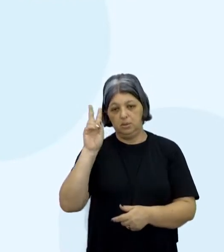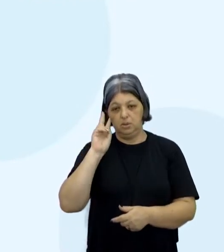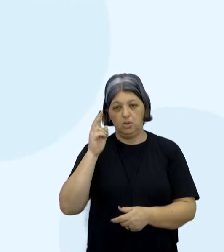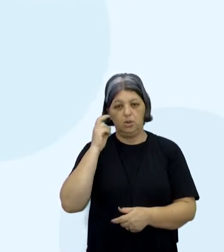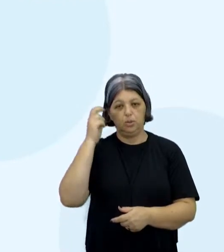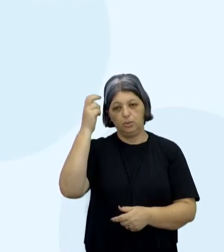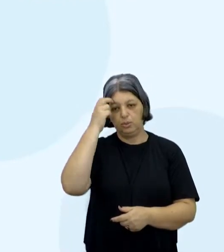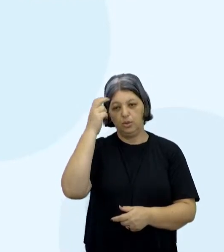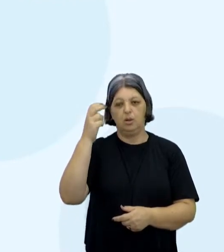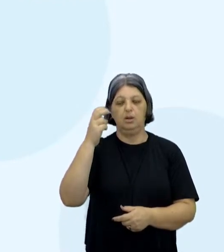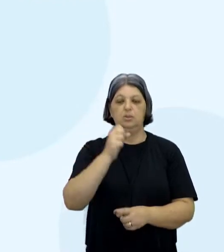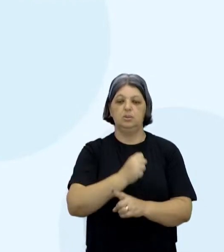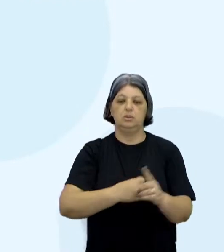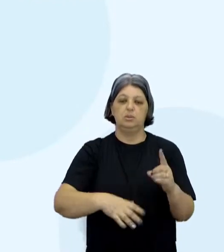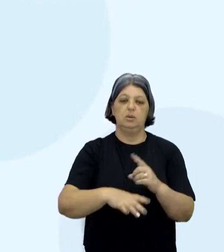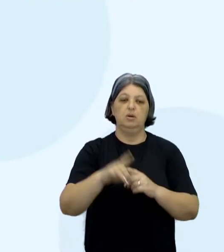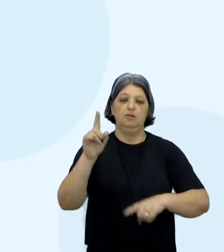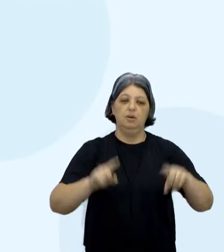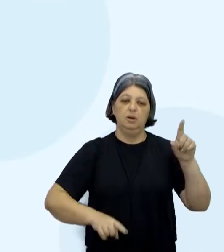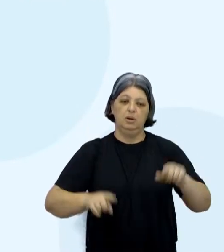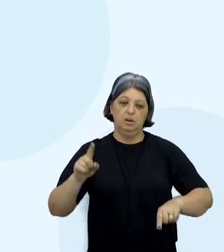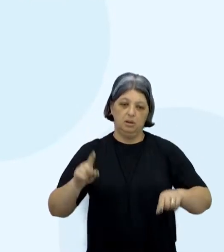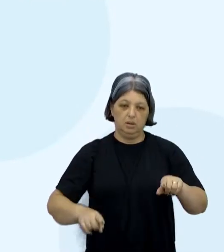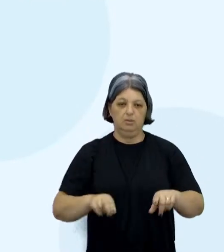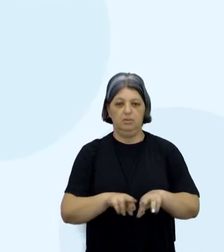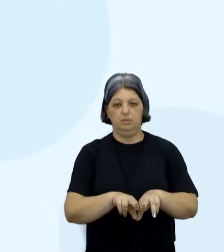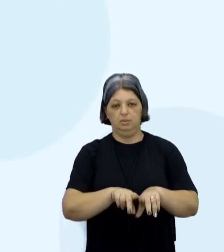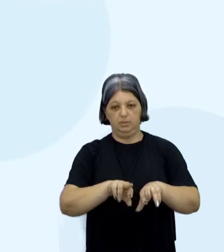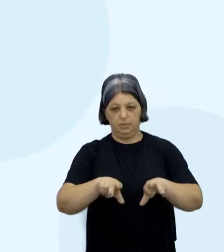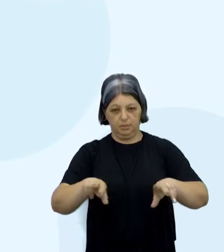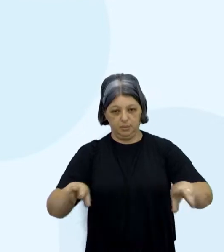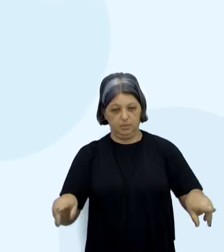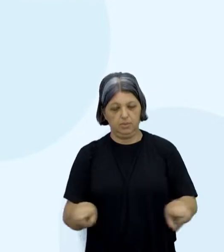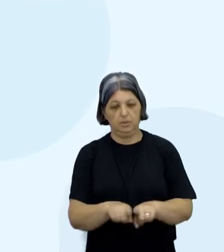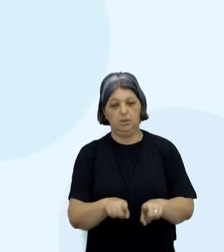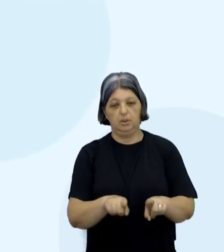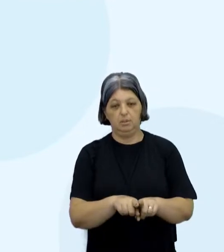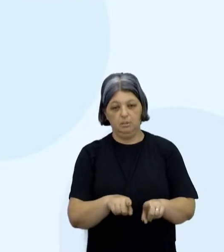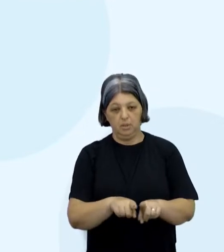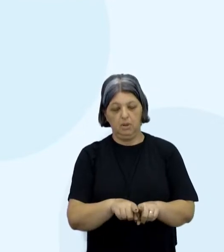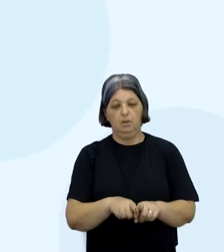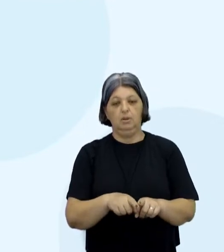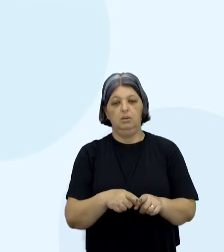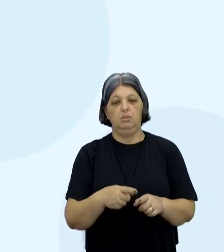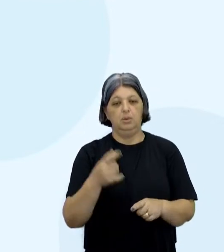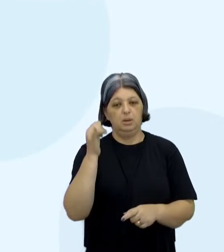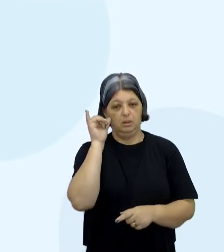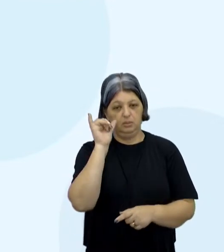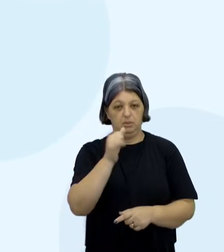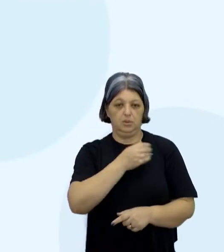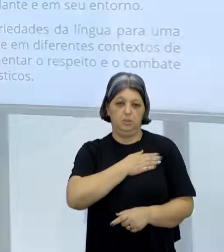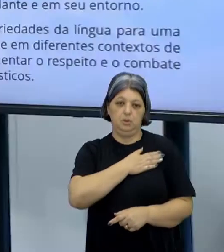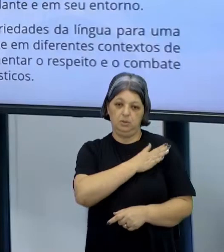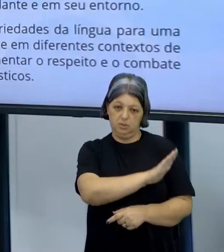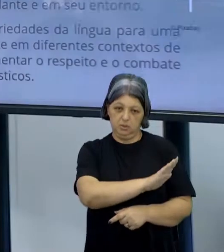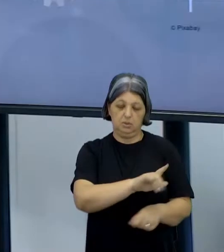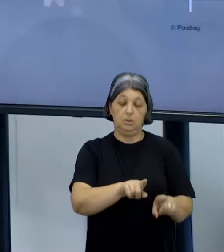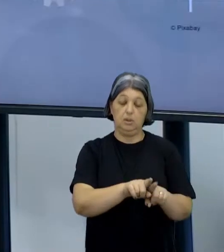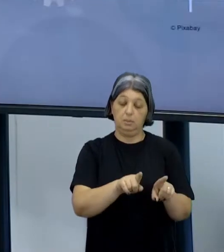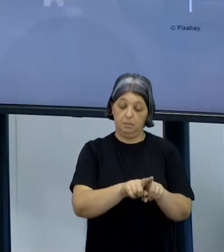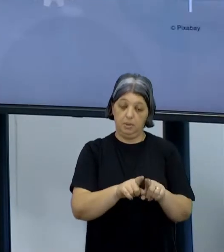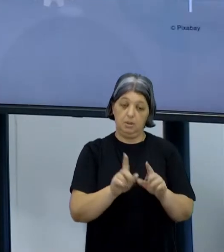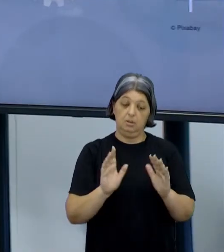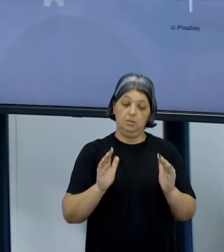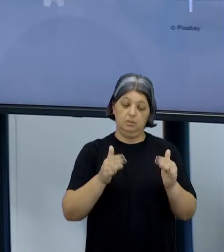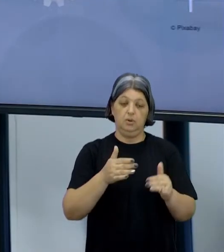social, variável, heterogêneo e agir no enfrentamento de preconceitos. Mais específico aí o preconceito linguístico,